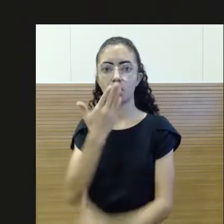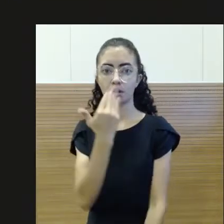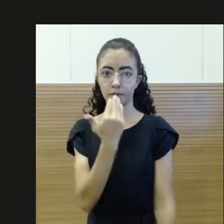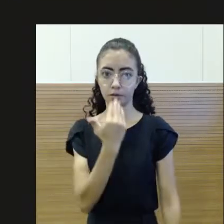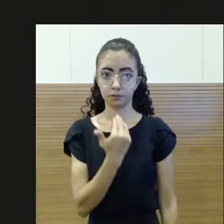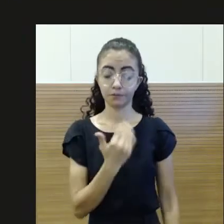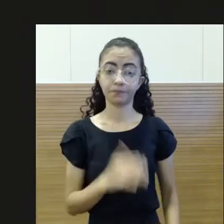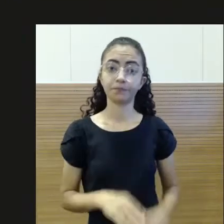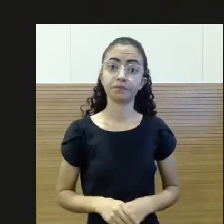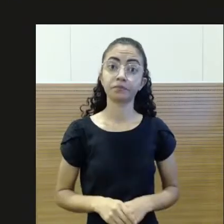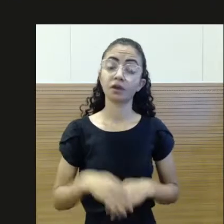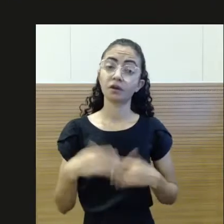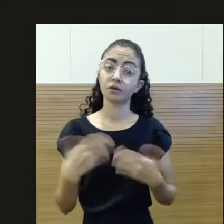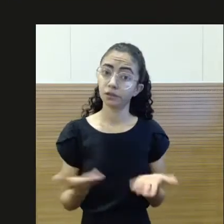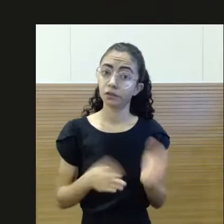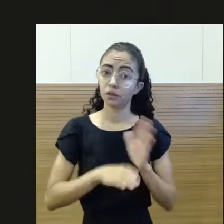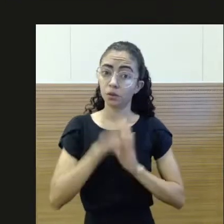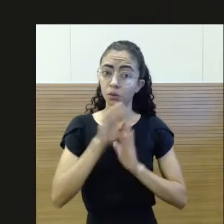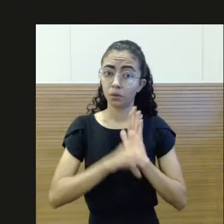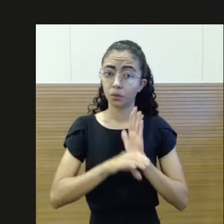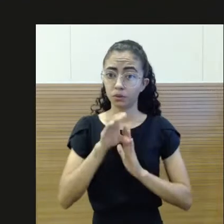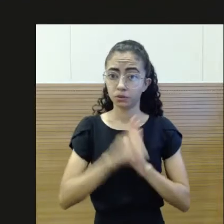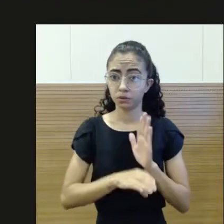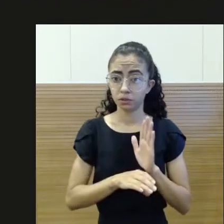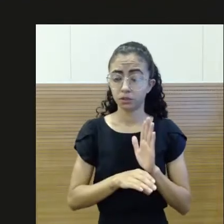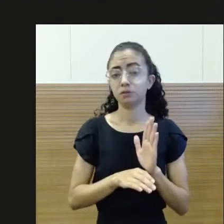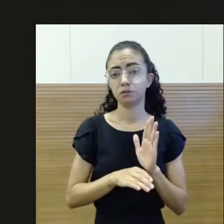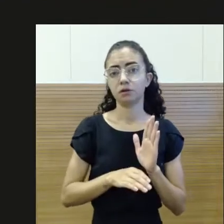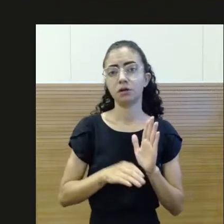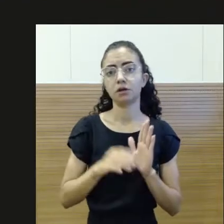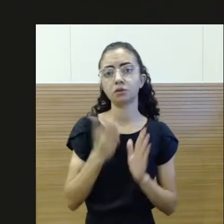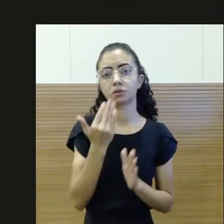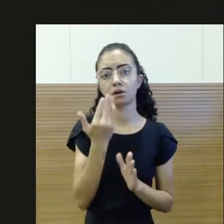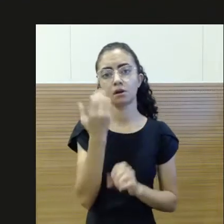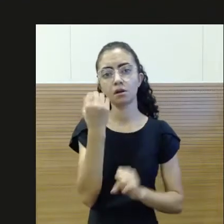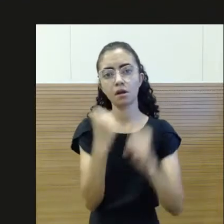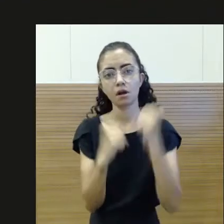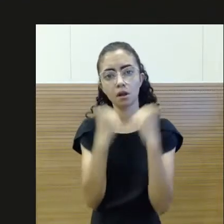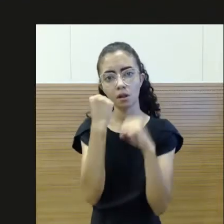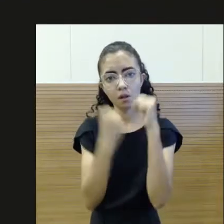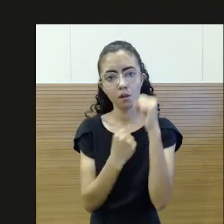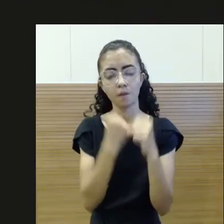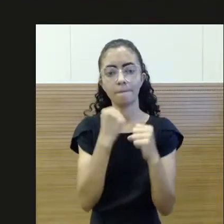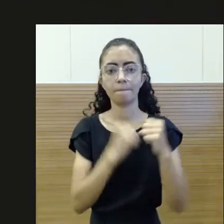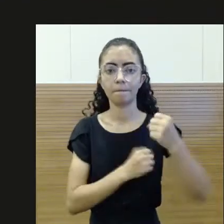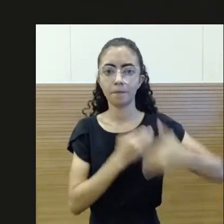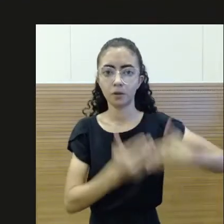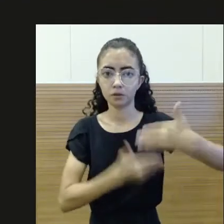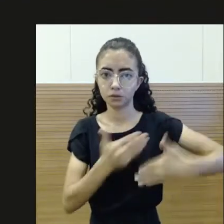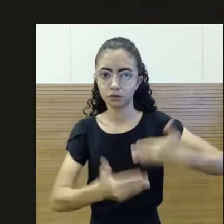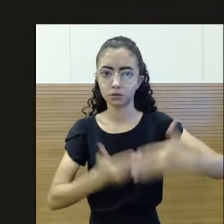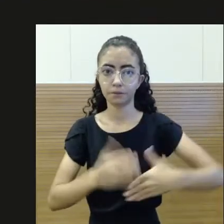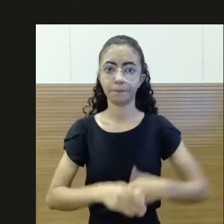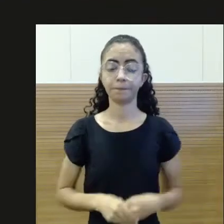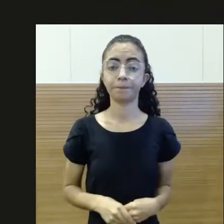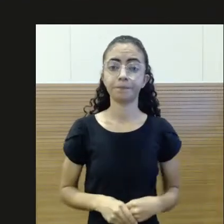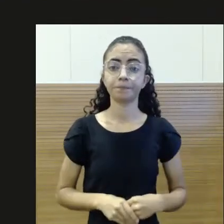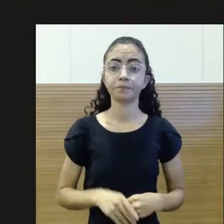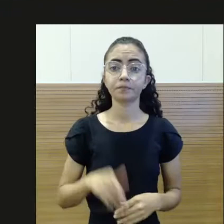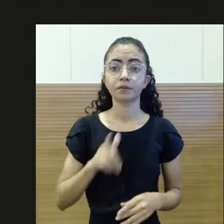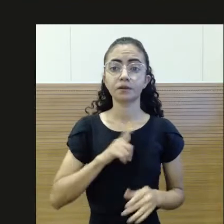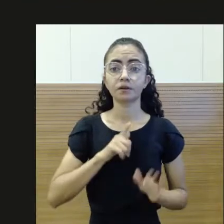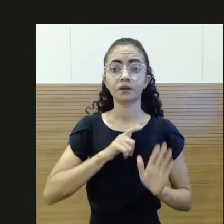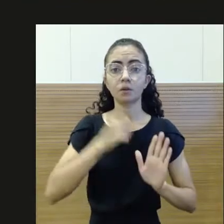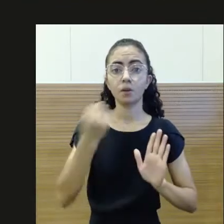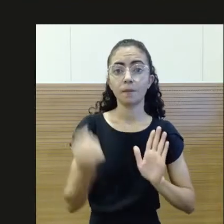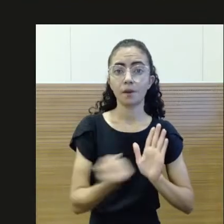definição não seja simples, né, de alimentos ultraprocessados, há marcadores de alimentos ultraprocessados que